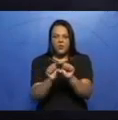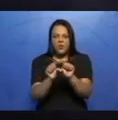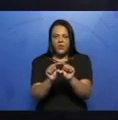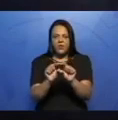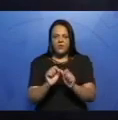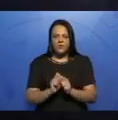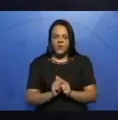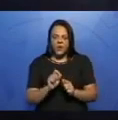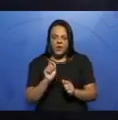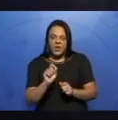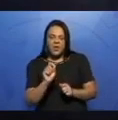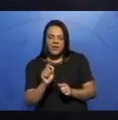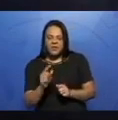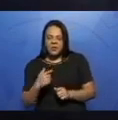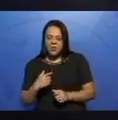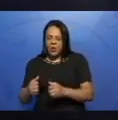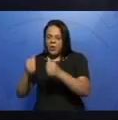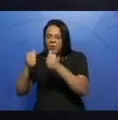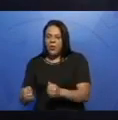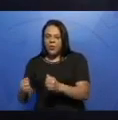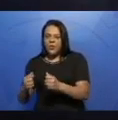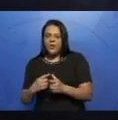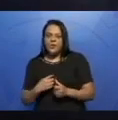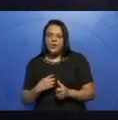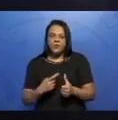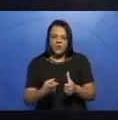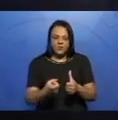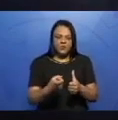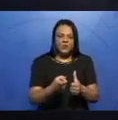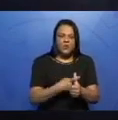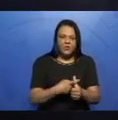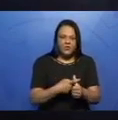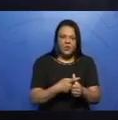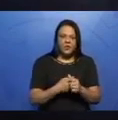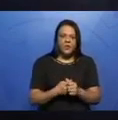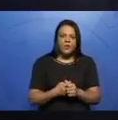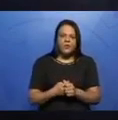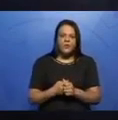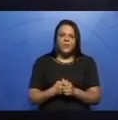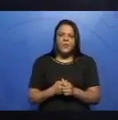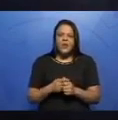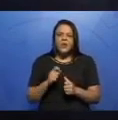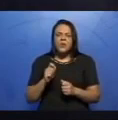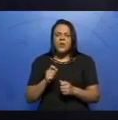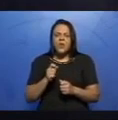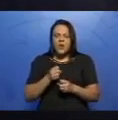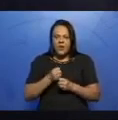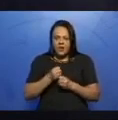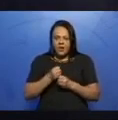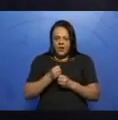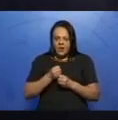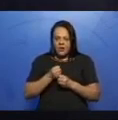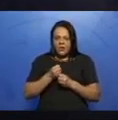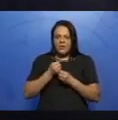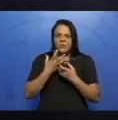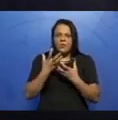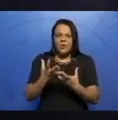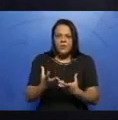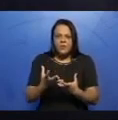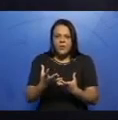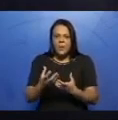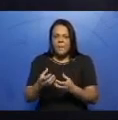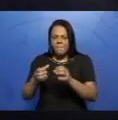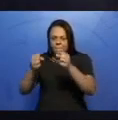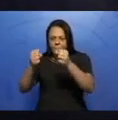auxiliares, poder, dever, ter de, exprimindo noções de possibilidade,